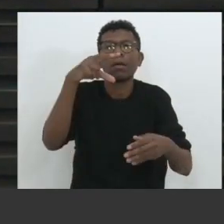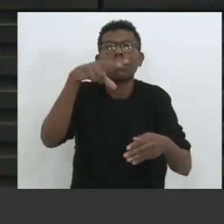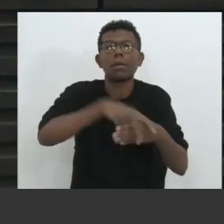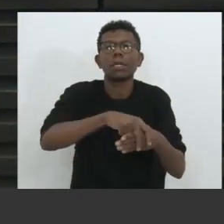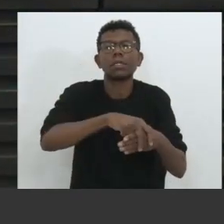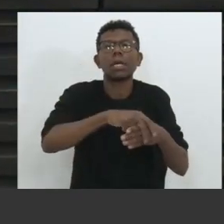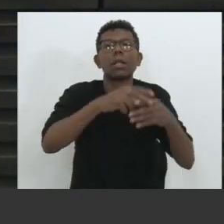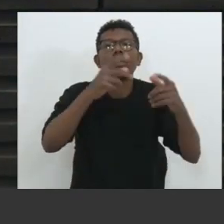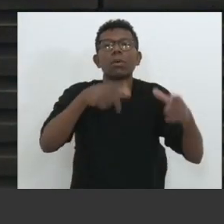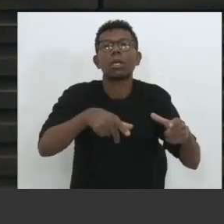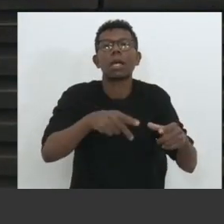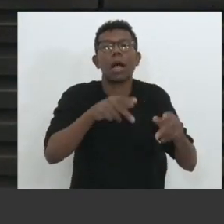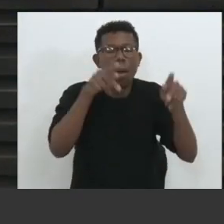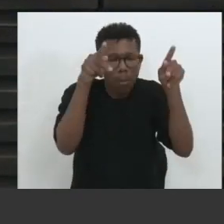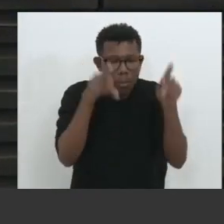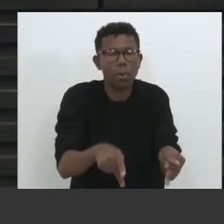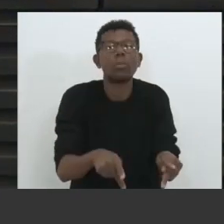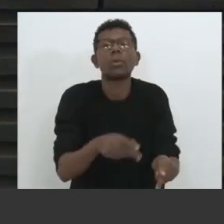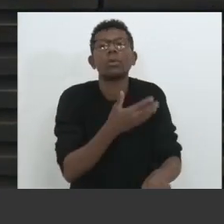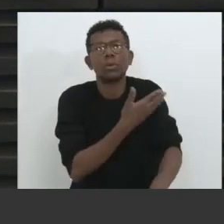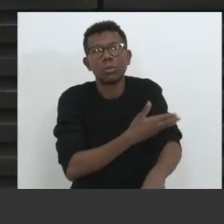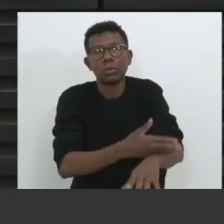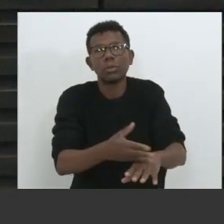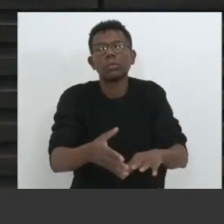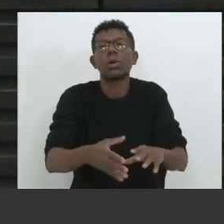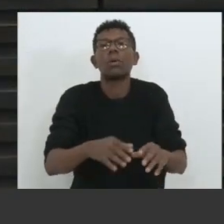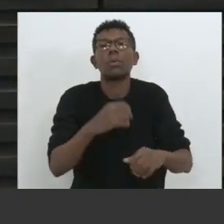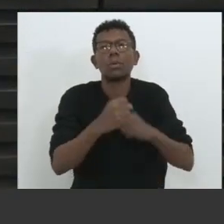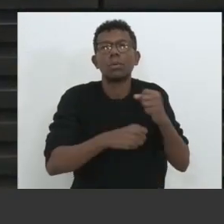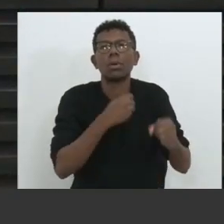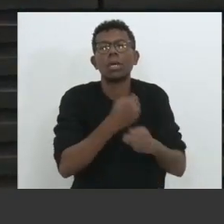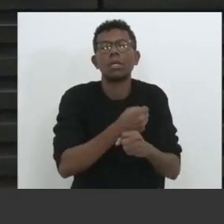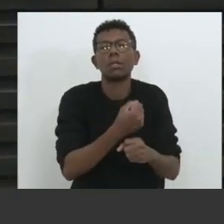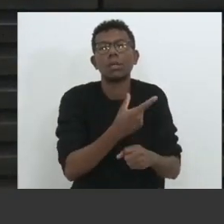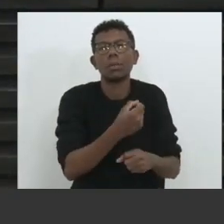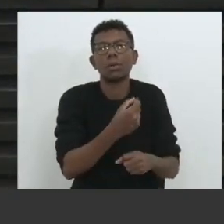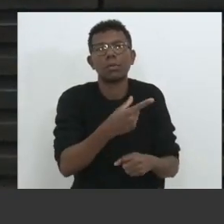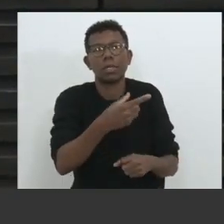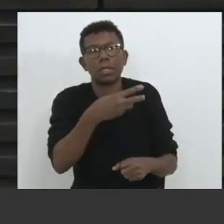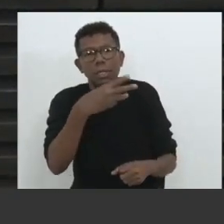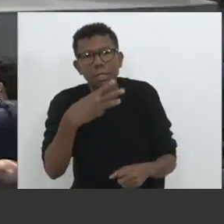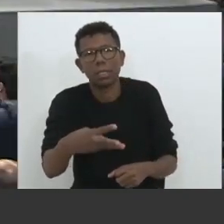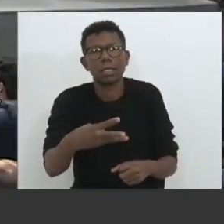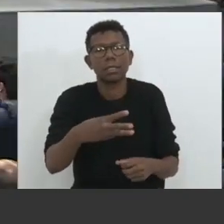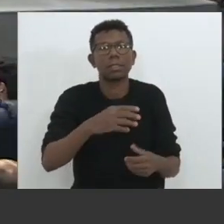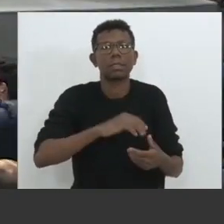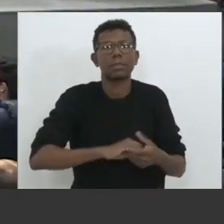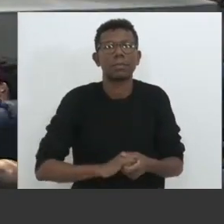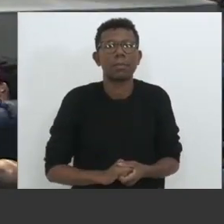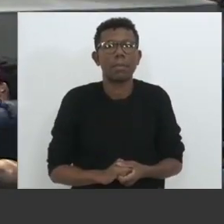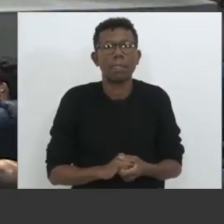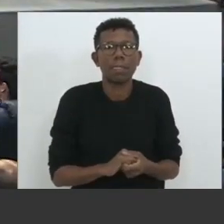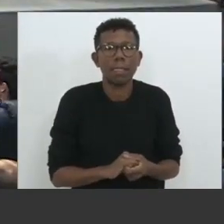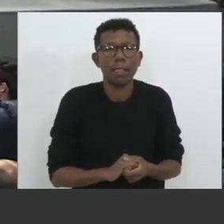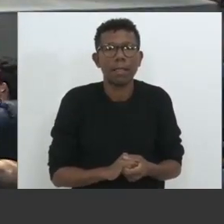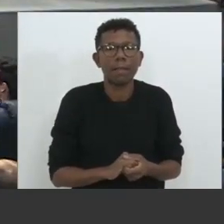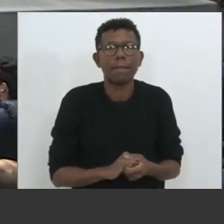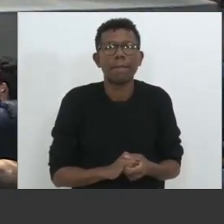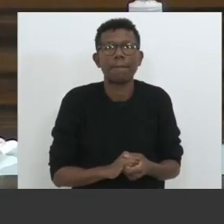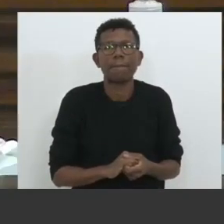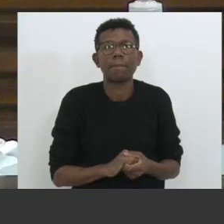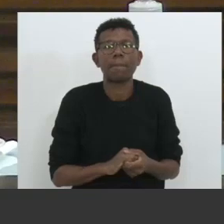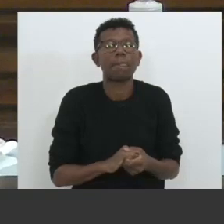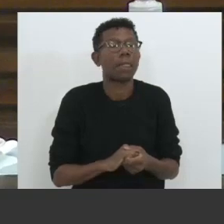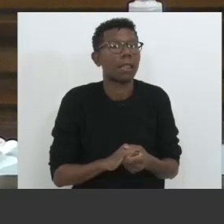dias do mês de agosto do ano de 2000 e 23 agora o nosso mestre cerimônia irá